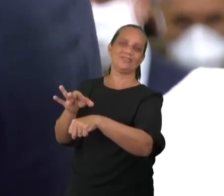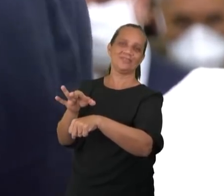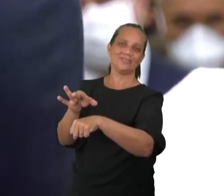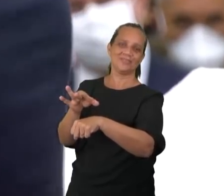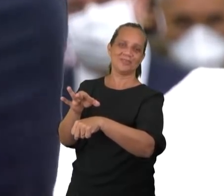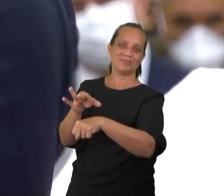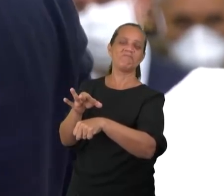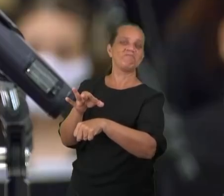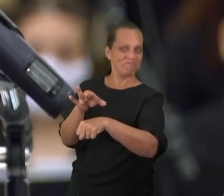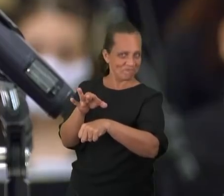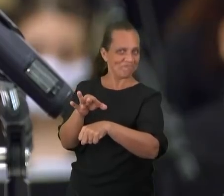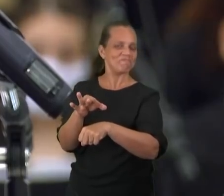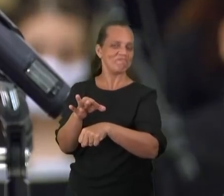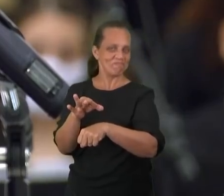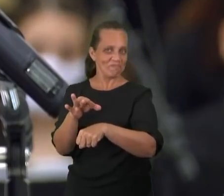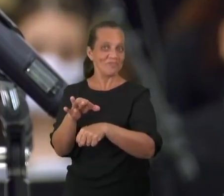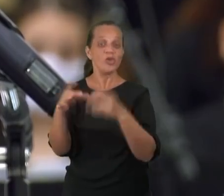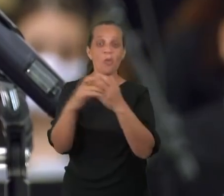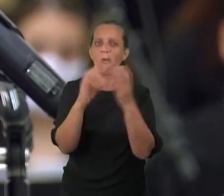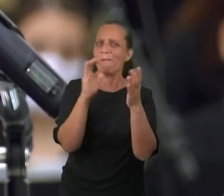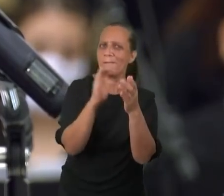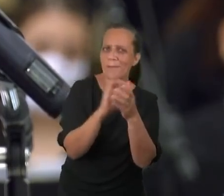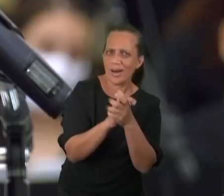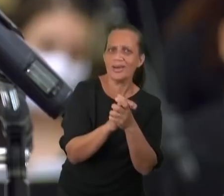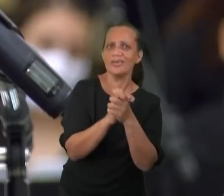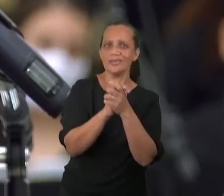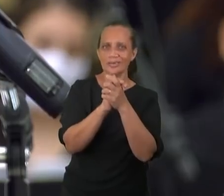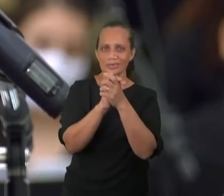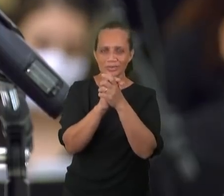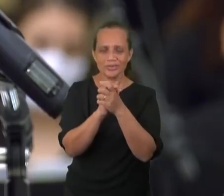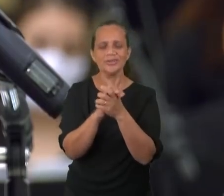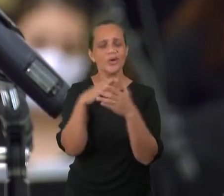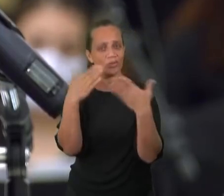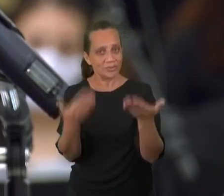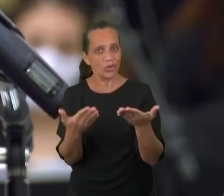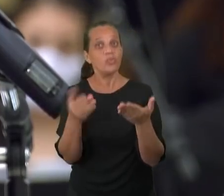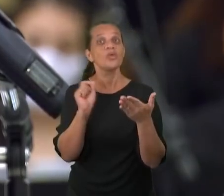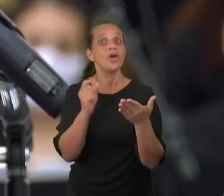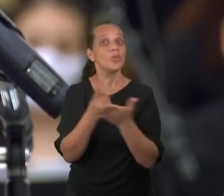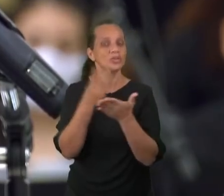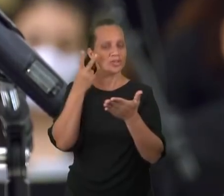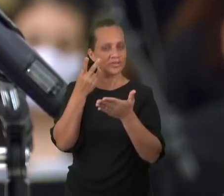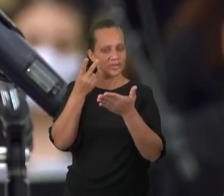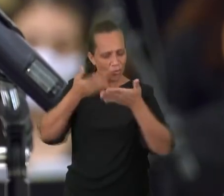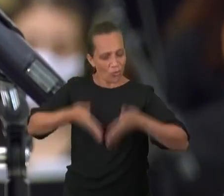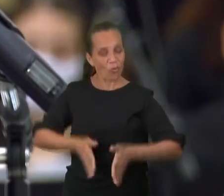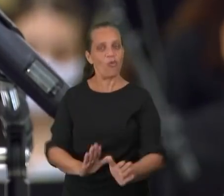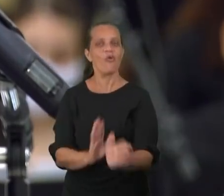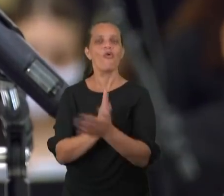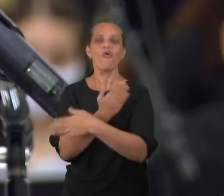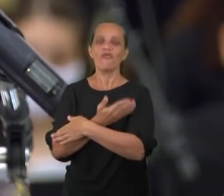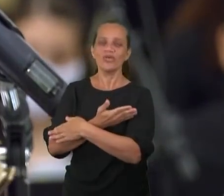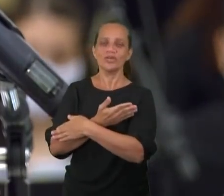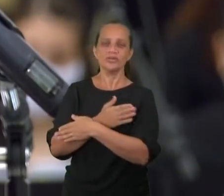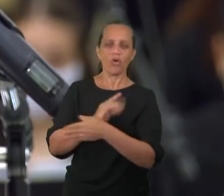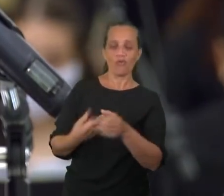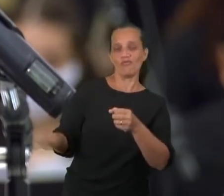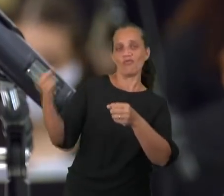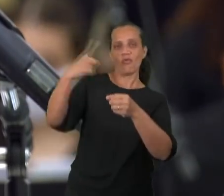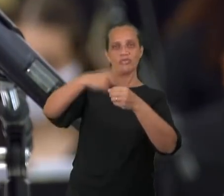É, o Cana visitou a Ana, conheceu ela, Samuel nasceu. Ela voltou para a igreja. Disse, aqui, meu